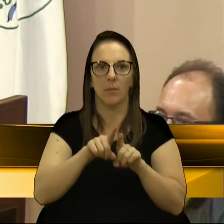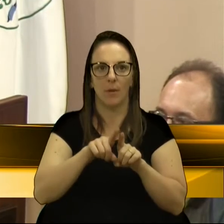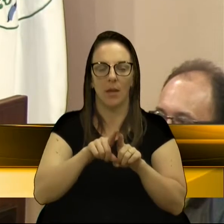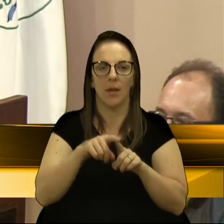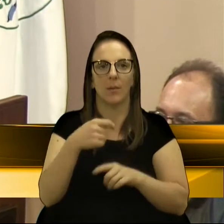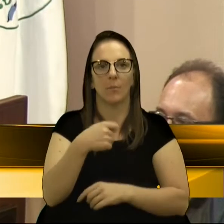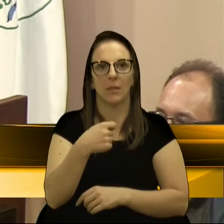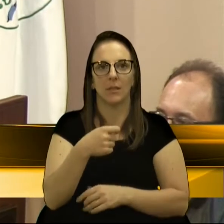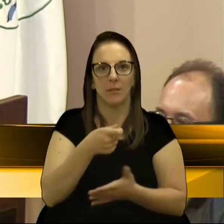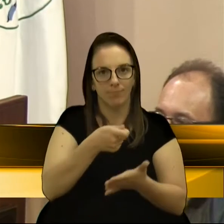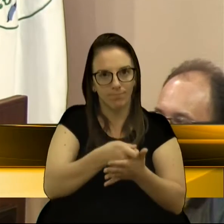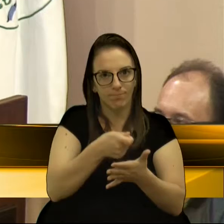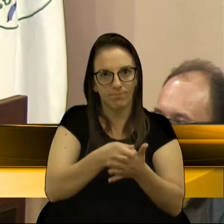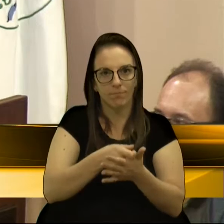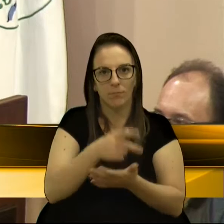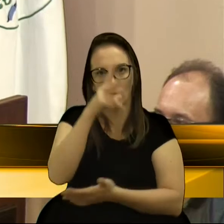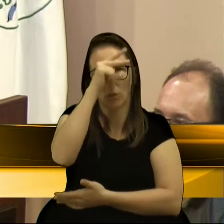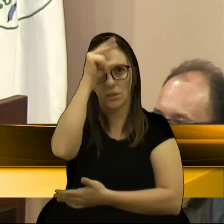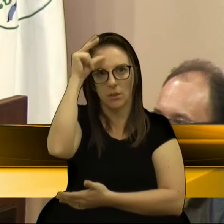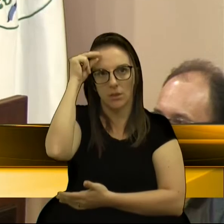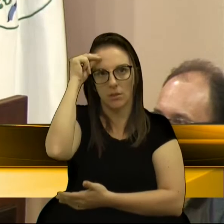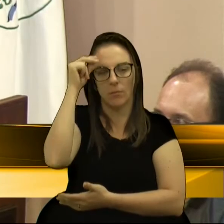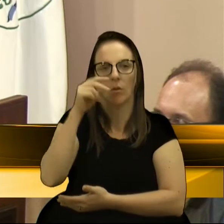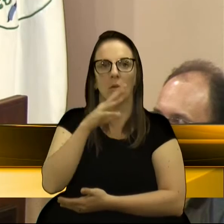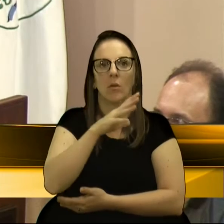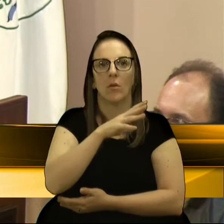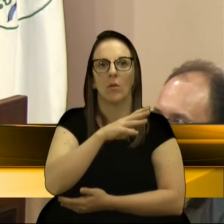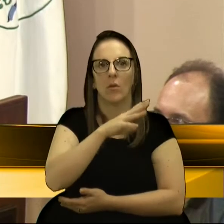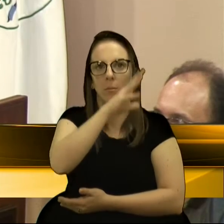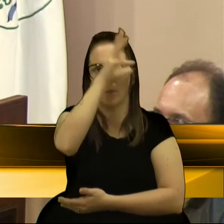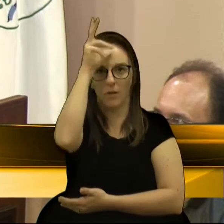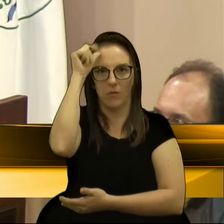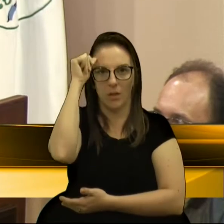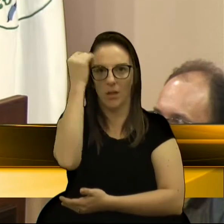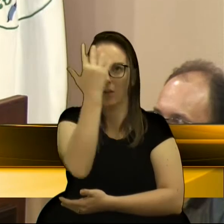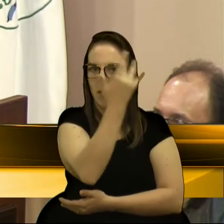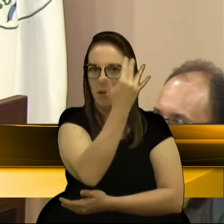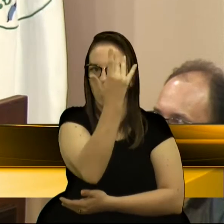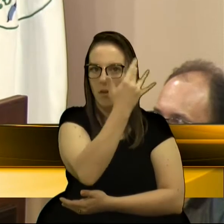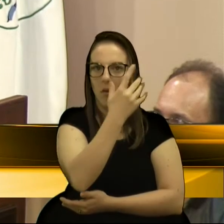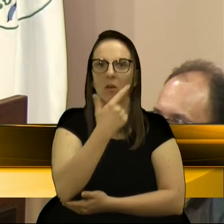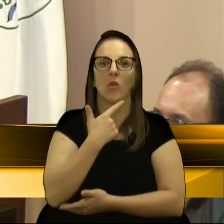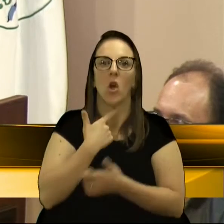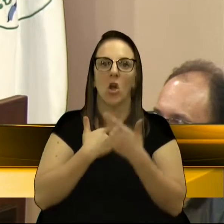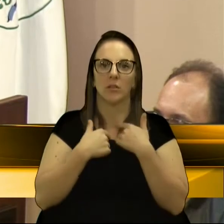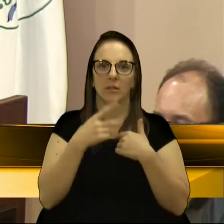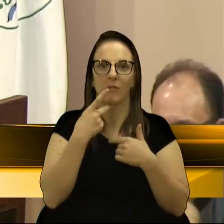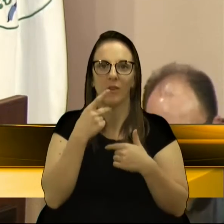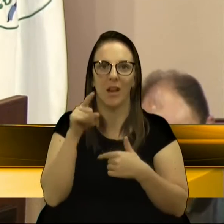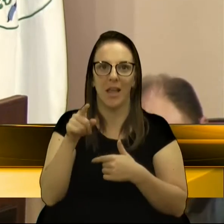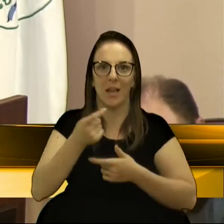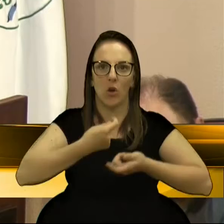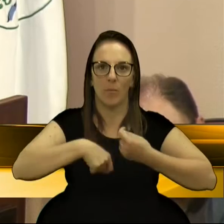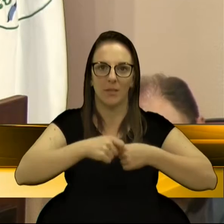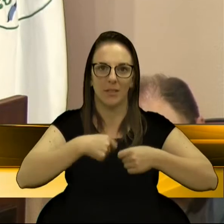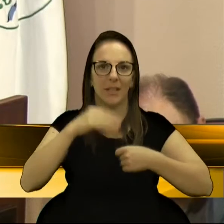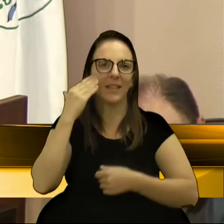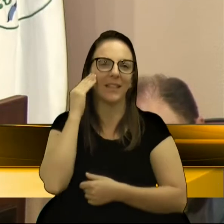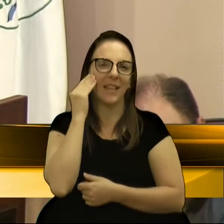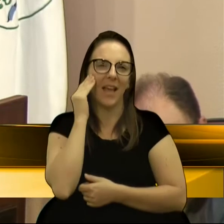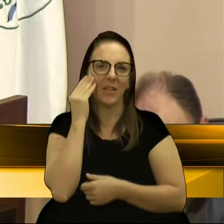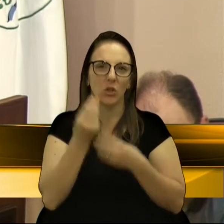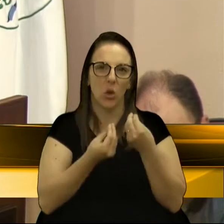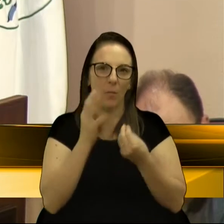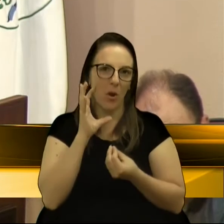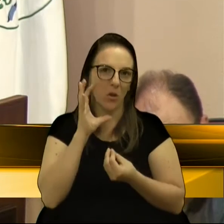que seja feito esse esforço. O nosso prefeito Adiló gosta de dizer que foi um comerciante, é uma pessoa que entende como as coisas acontecem. Então, eu tenho